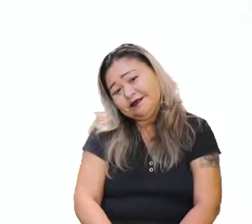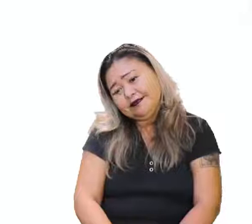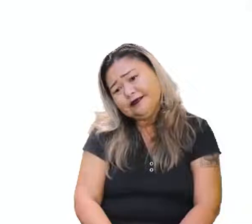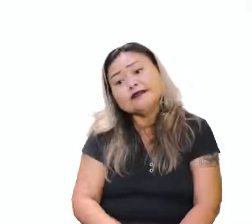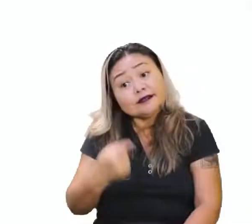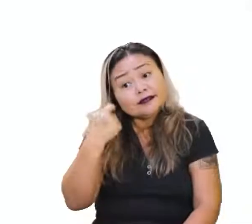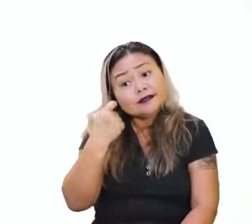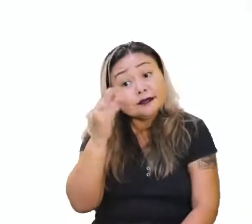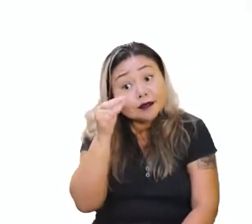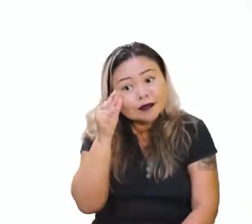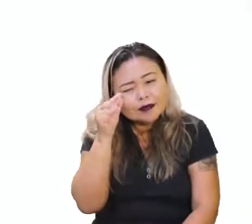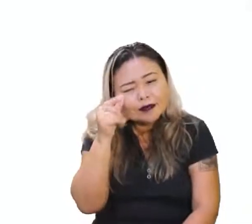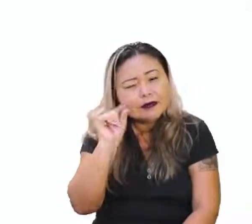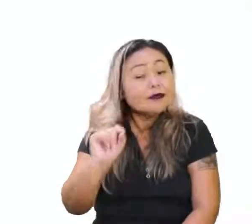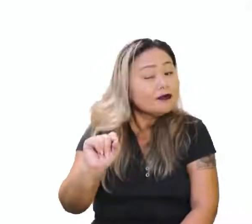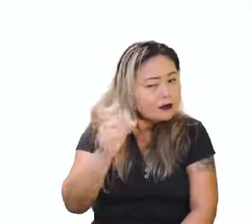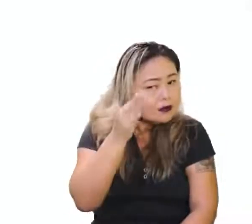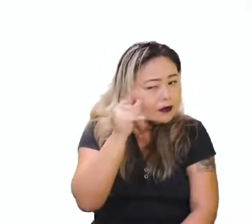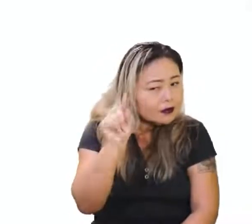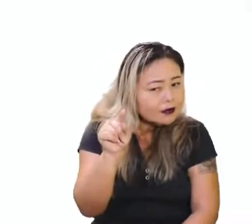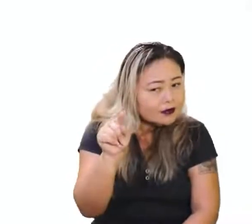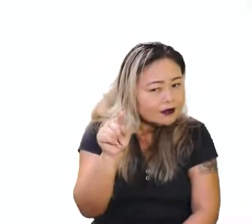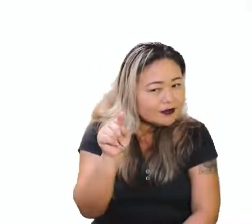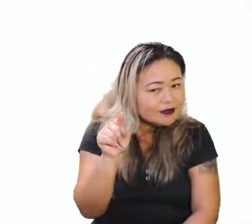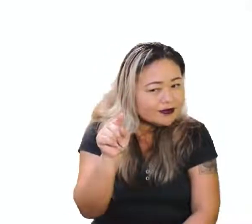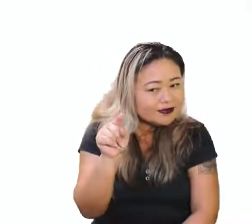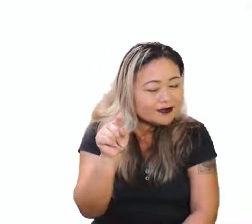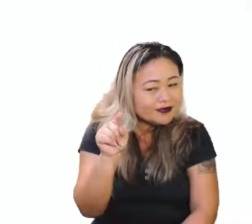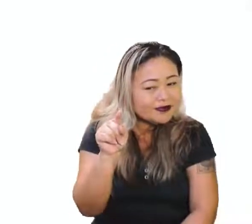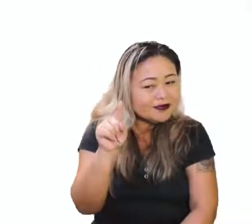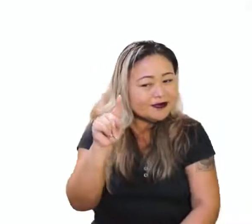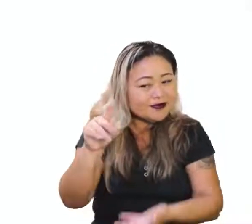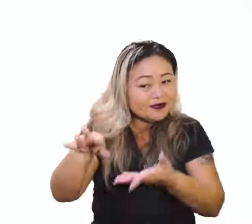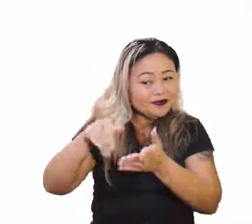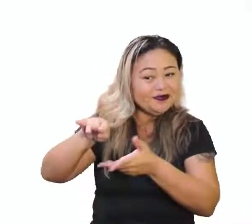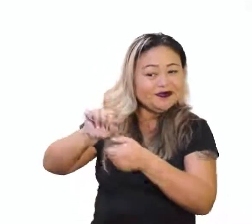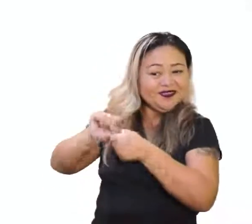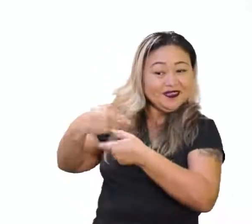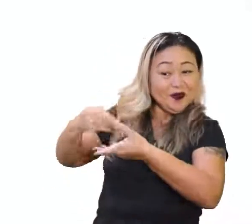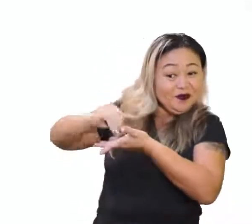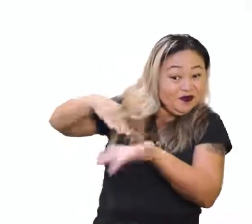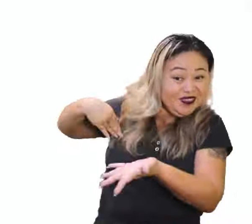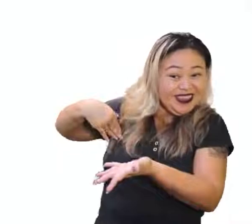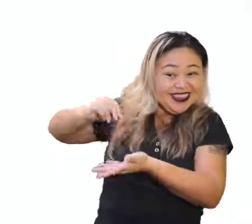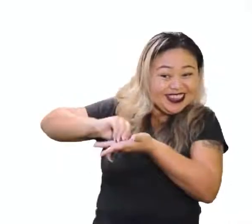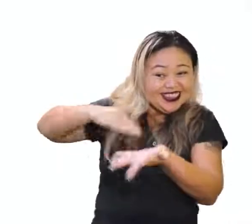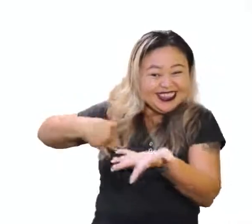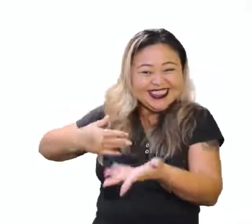Tá curioso, meu querido, para saber o que é? Manda um inbox.